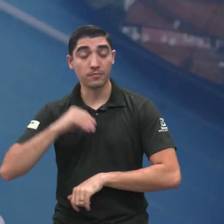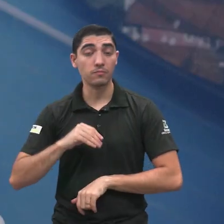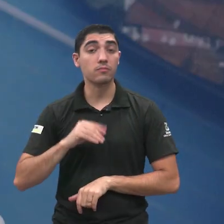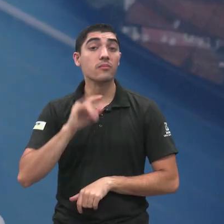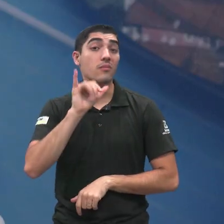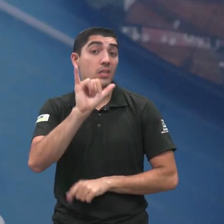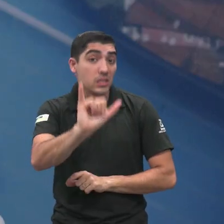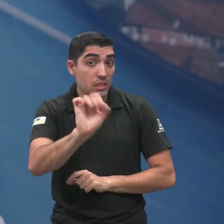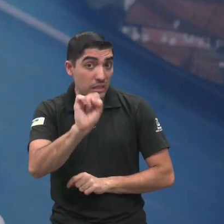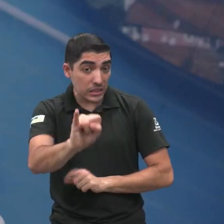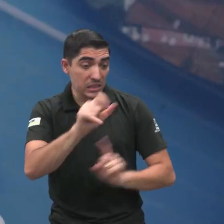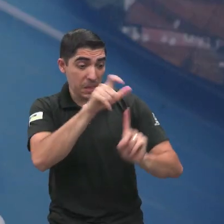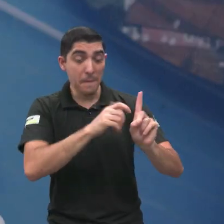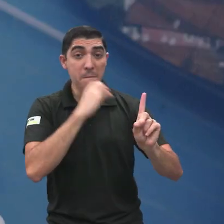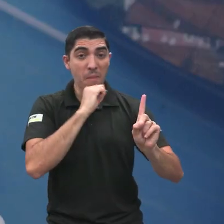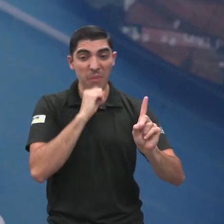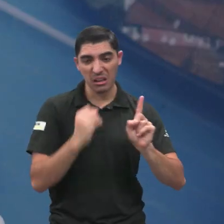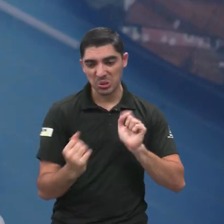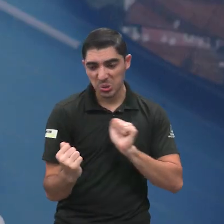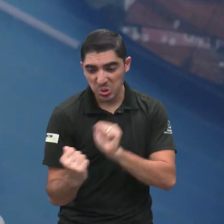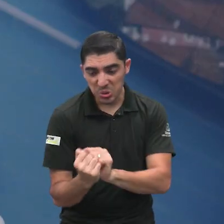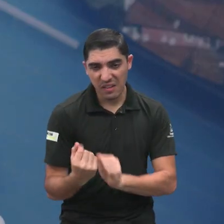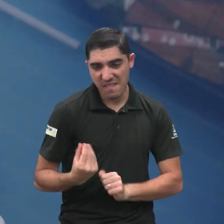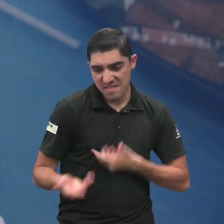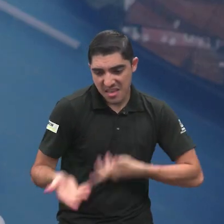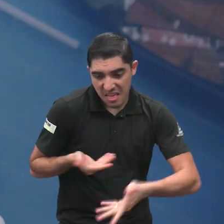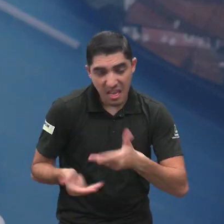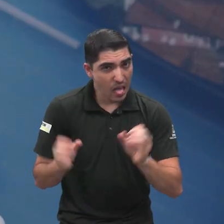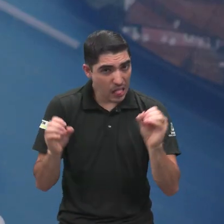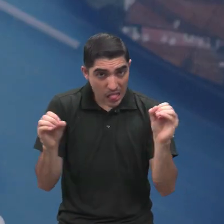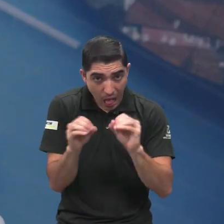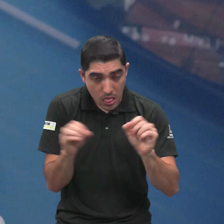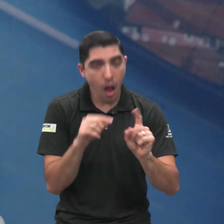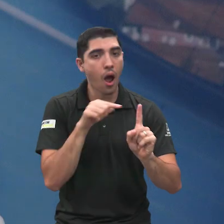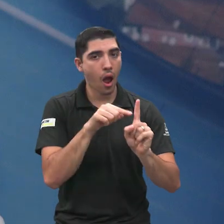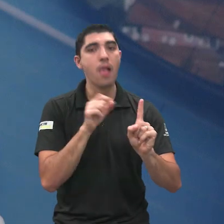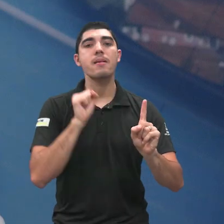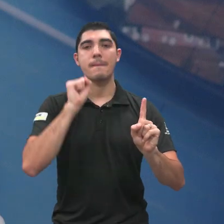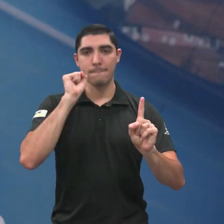essa presença ativa na vida dessa criança pode ser